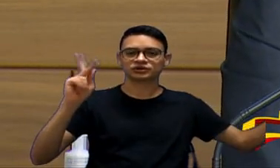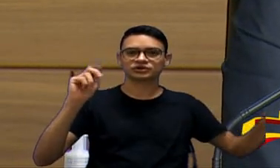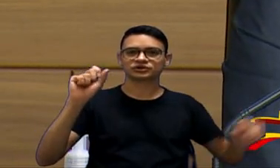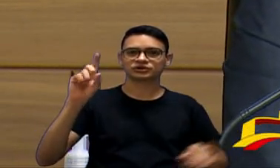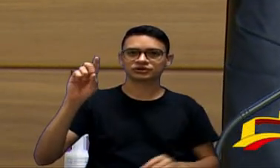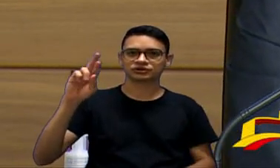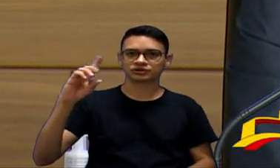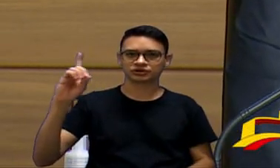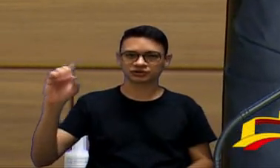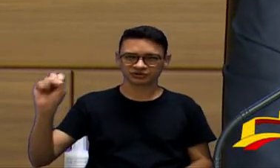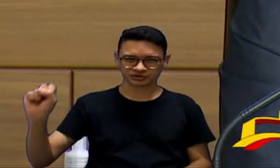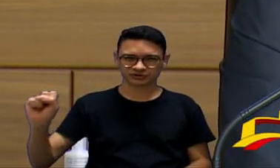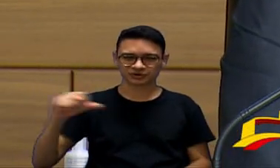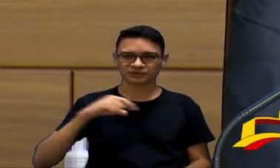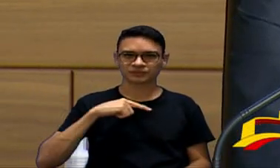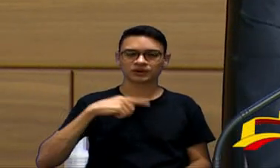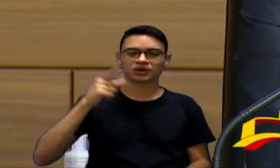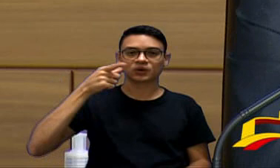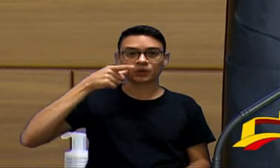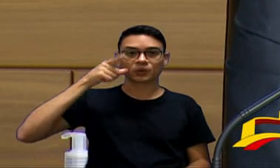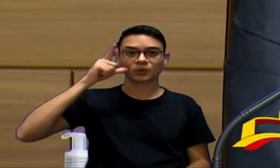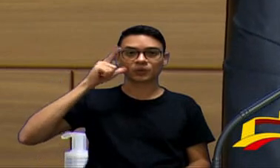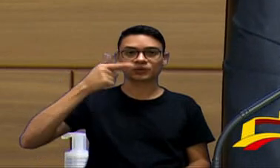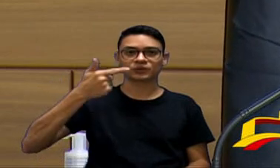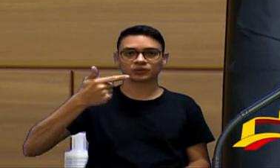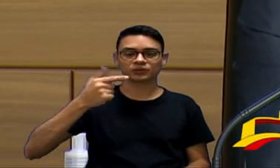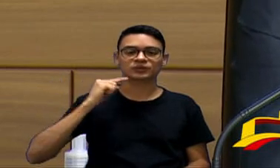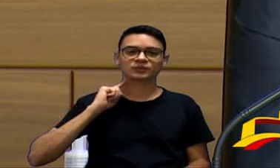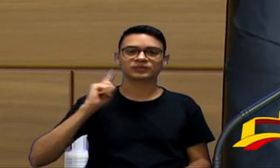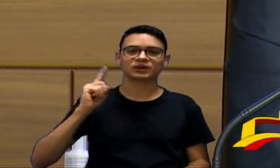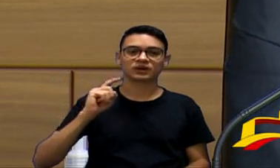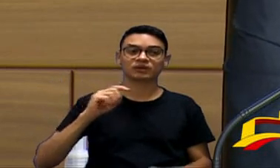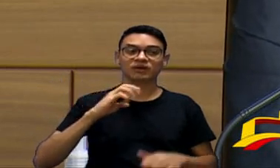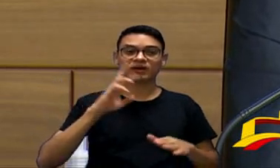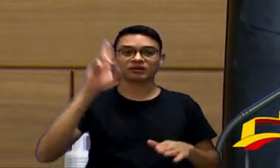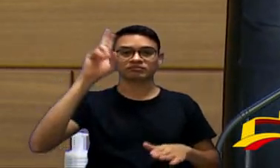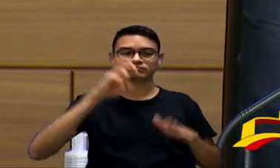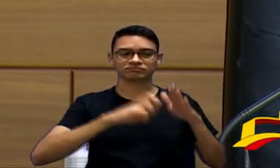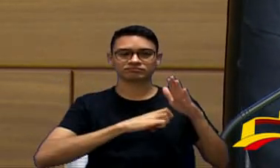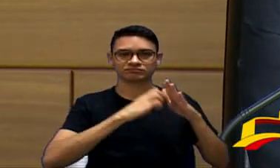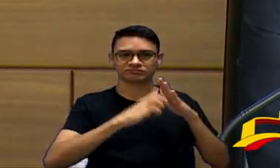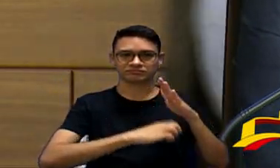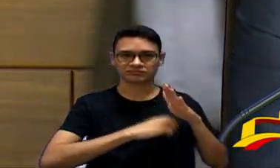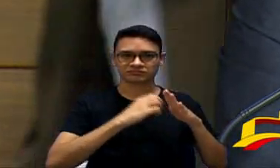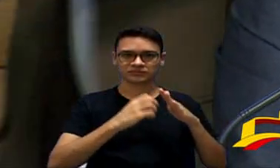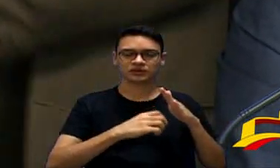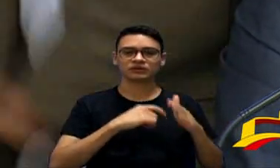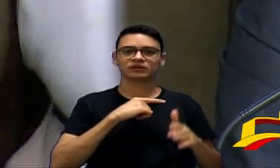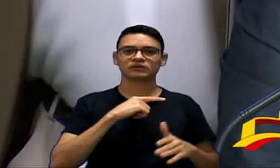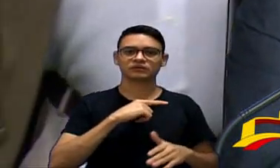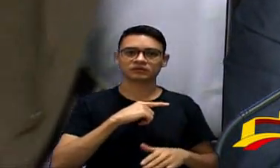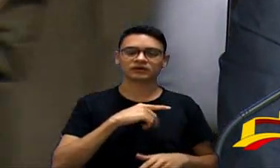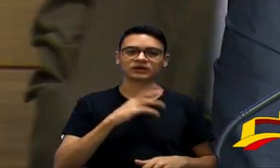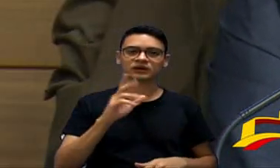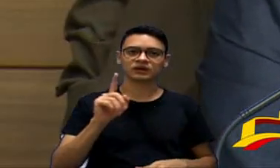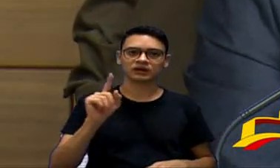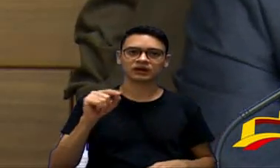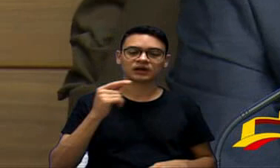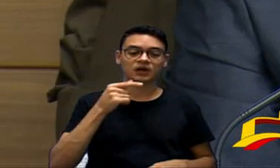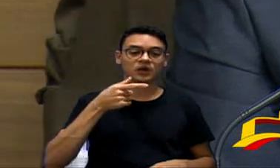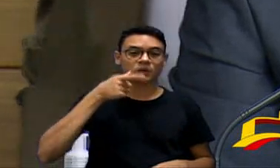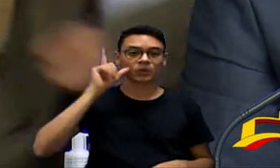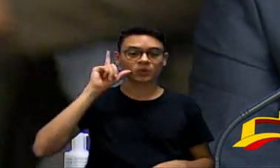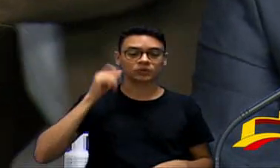natalícia ocorrida no dia 2. Ele é o diretor da empresa M5, o aniversário dele foi no dia de ontem, um